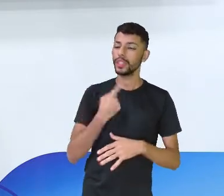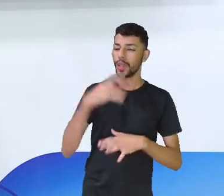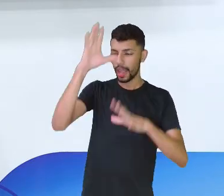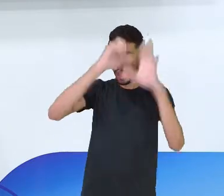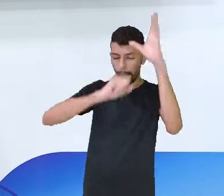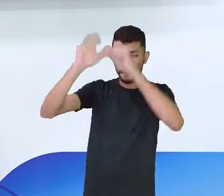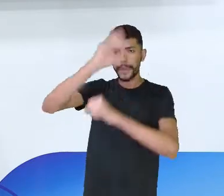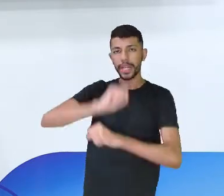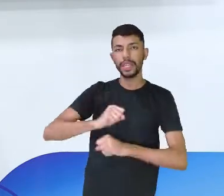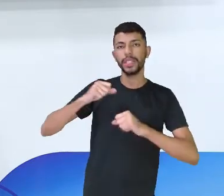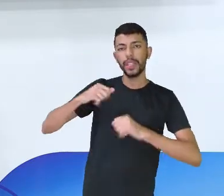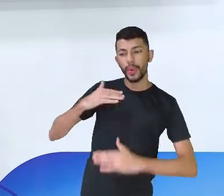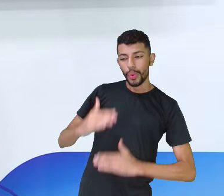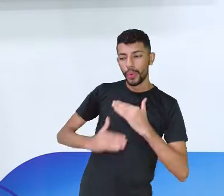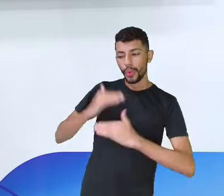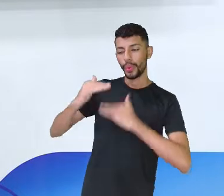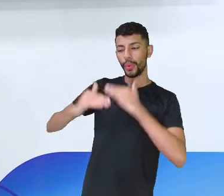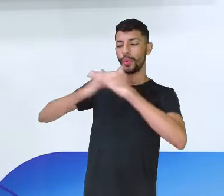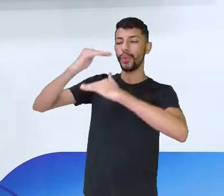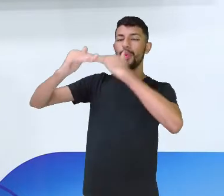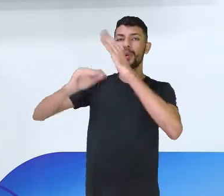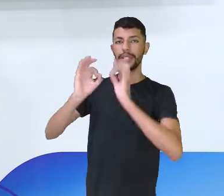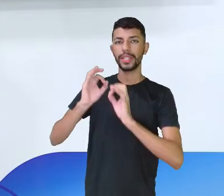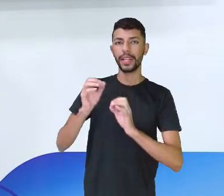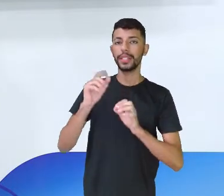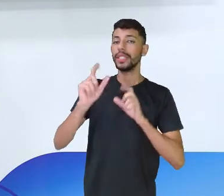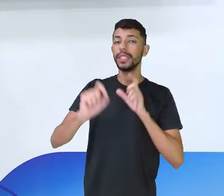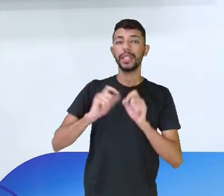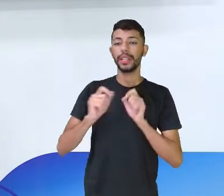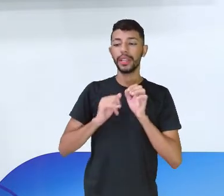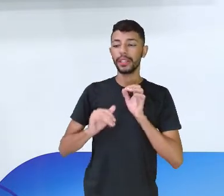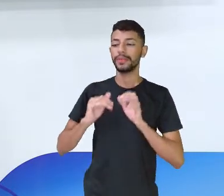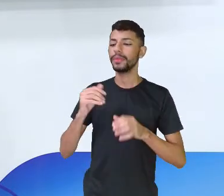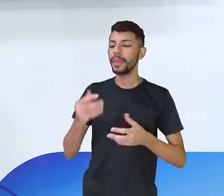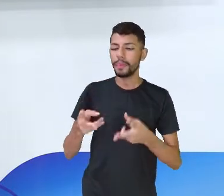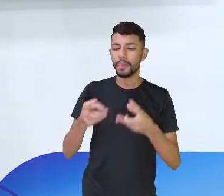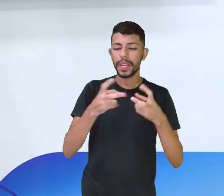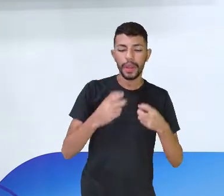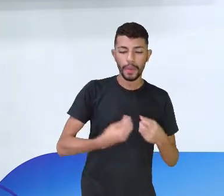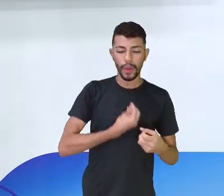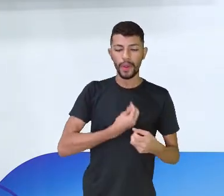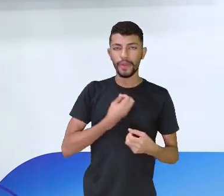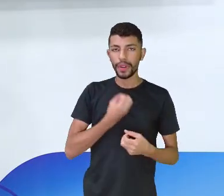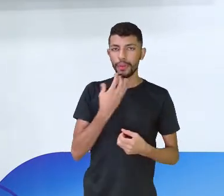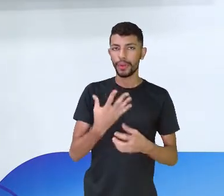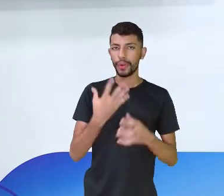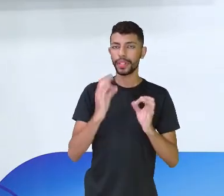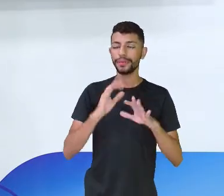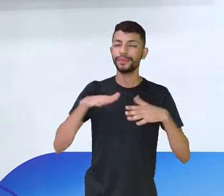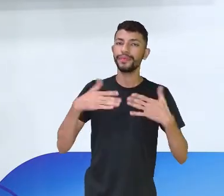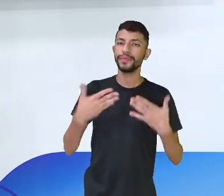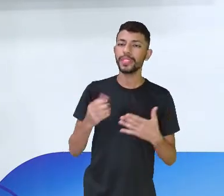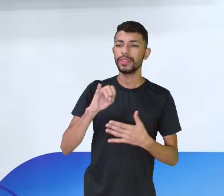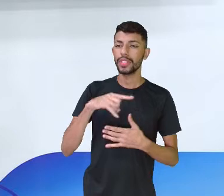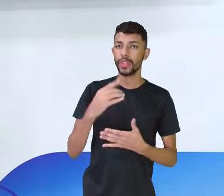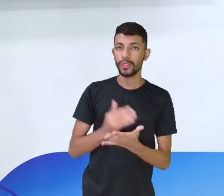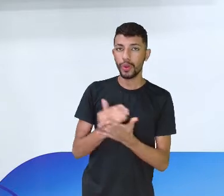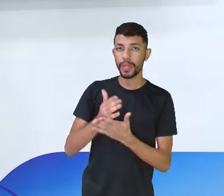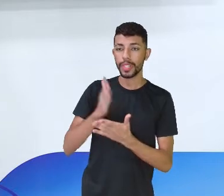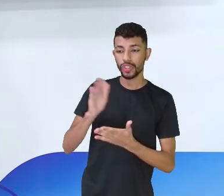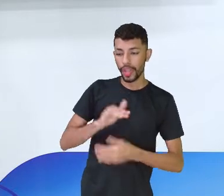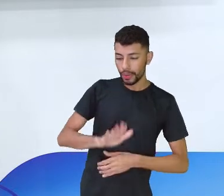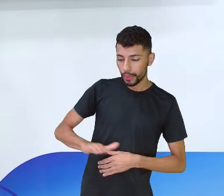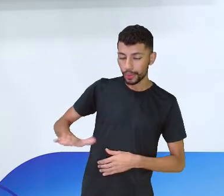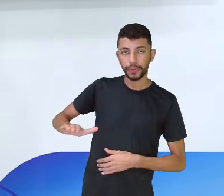esse processo, né, de identificação de uma vida boa. Então, se a gente começa a fazer isso com os pequenininhos, se a